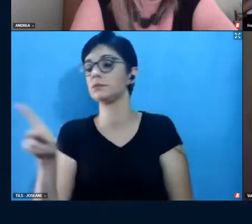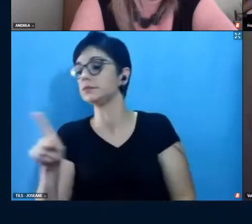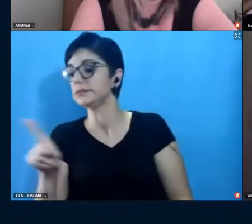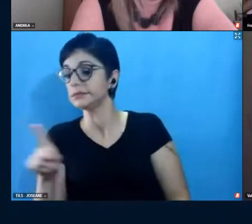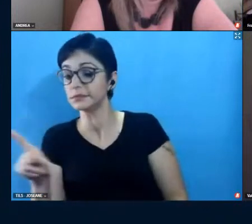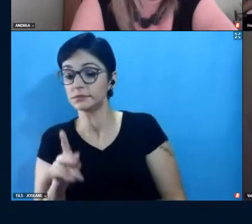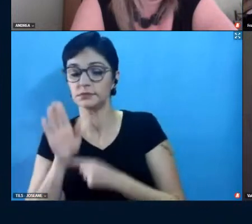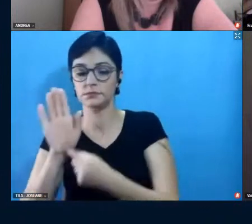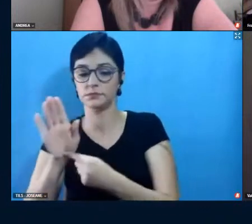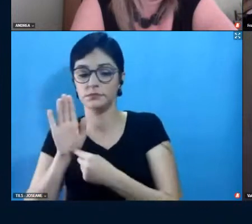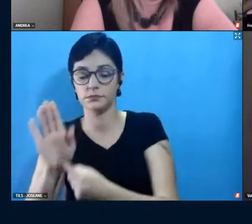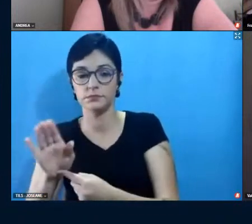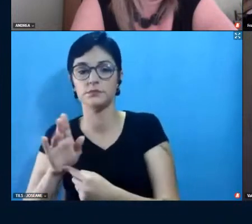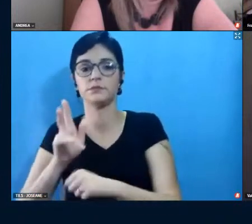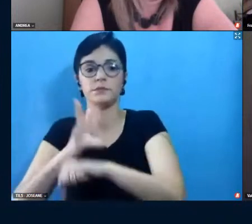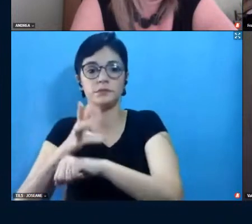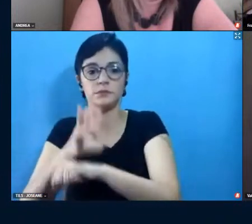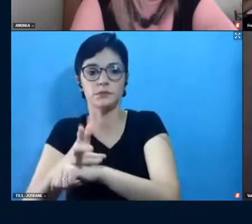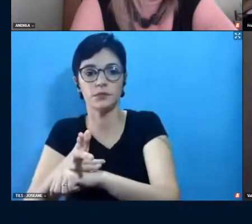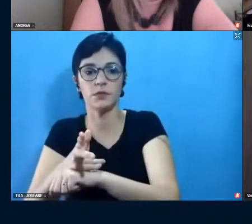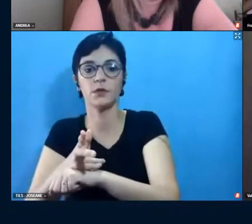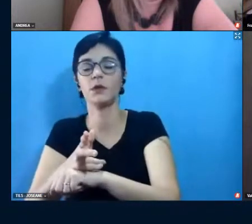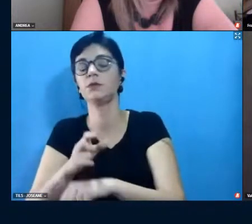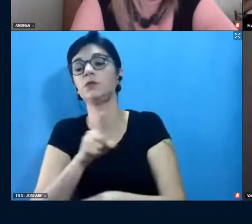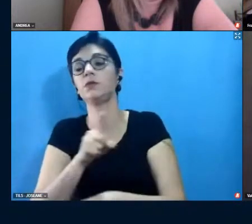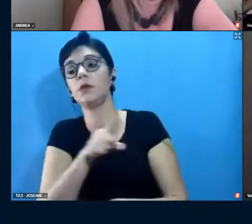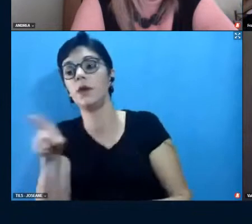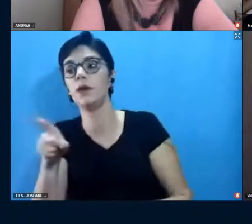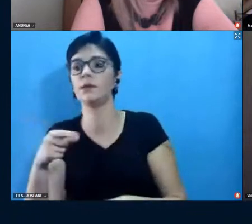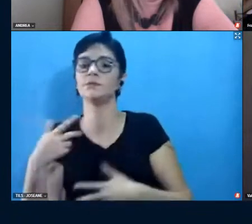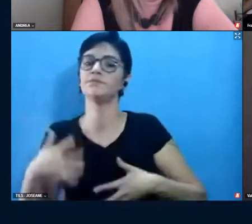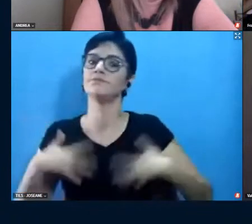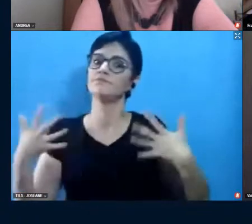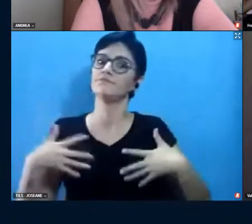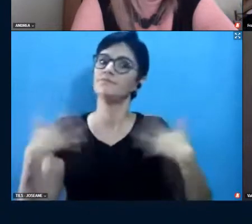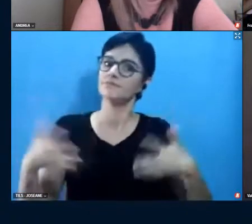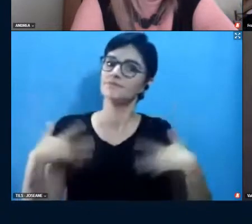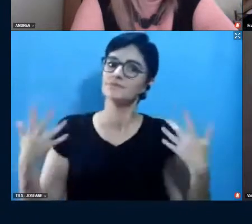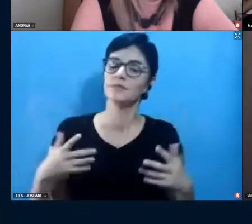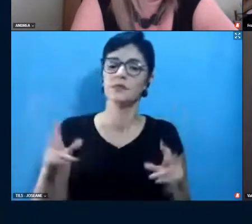que apresentaram os vídeos, eles ficaram muito entusiasmados, tanto com o